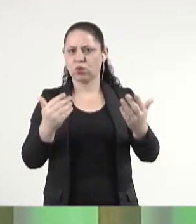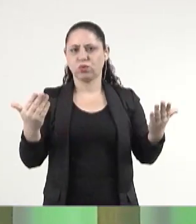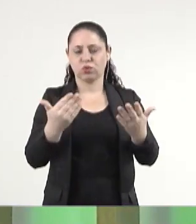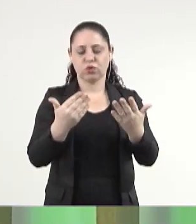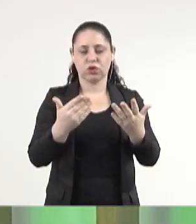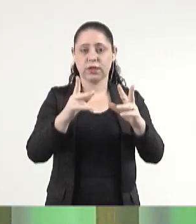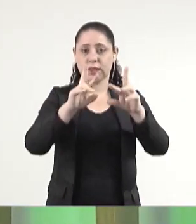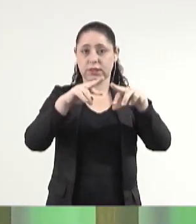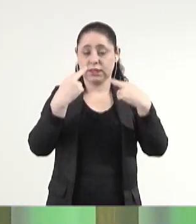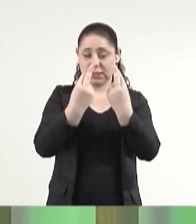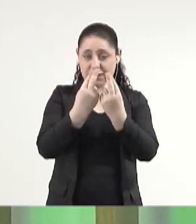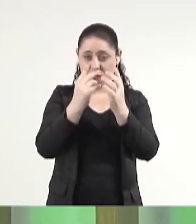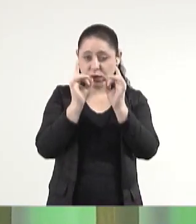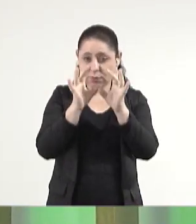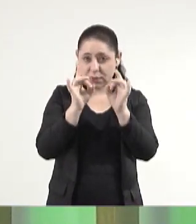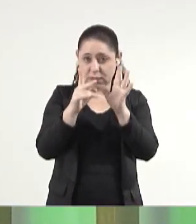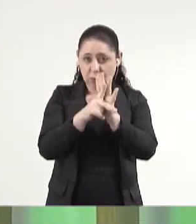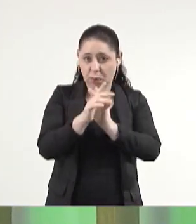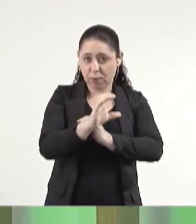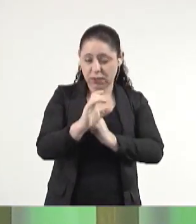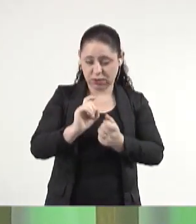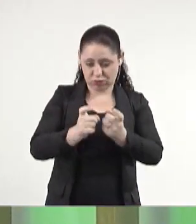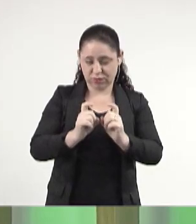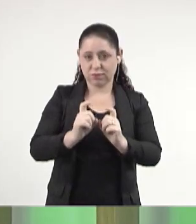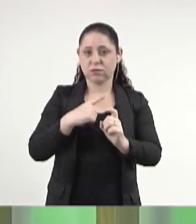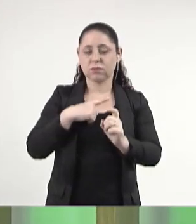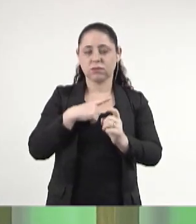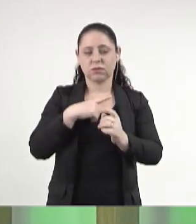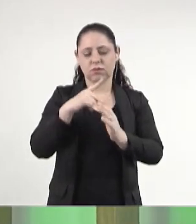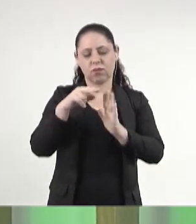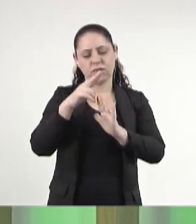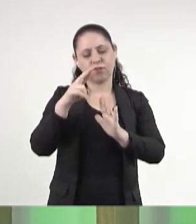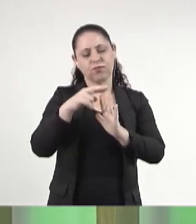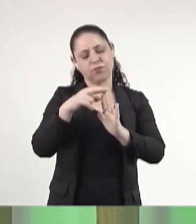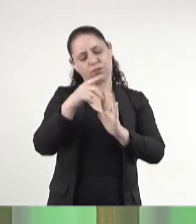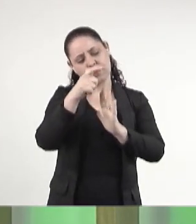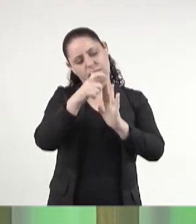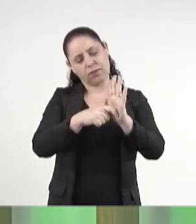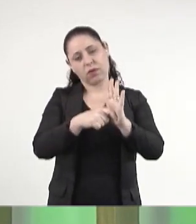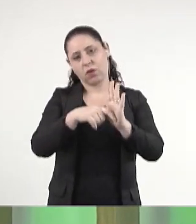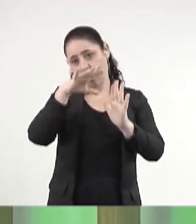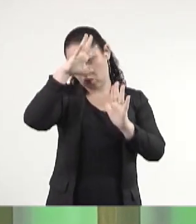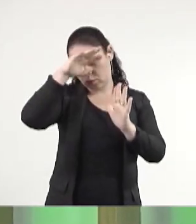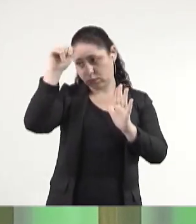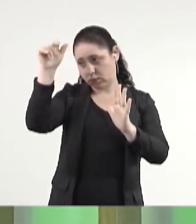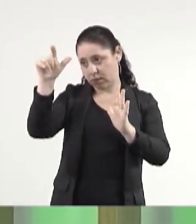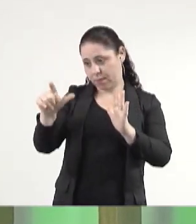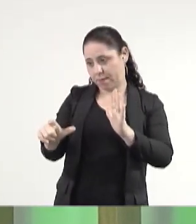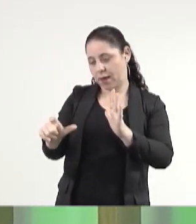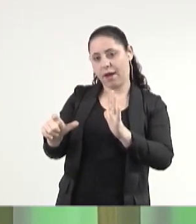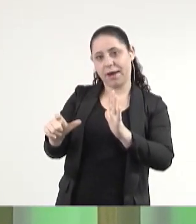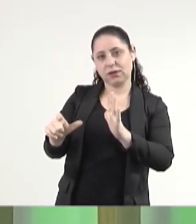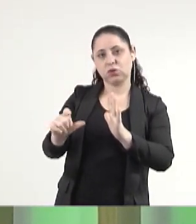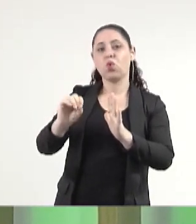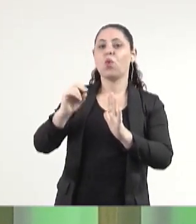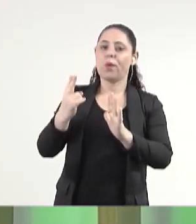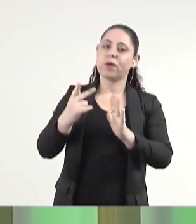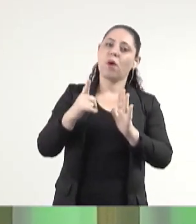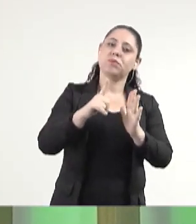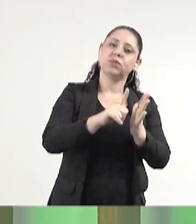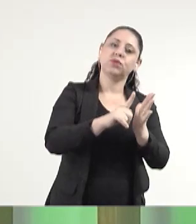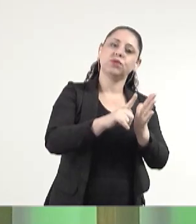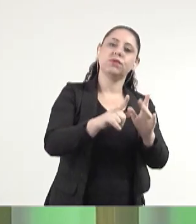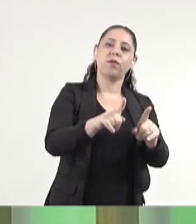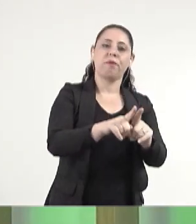nessa sessão extraordinária hoje, analisou projetos de resolução que concedem ou títulos de cidadão sul-mato-grossense ou comendas de